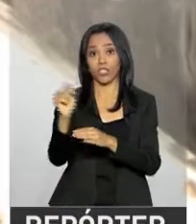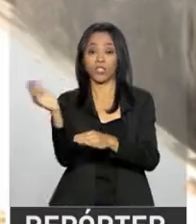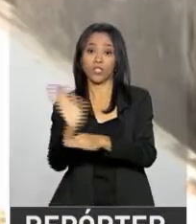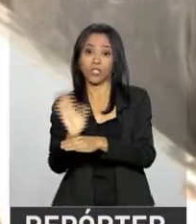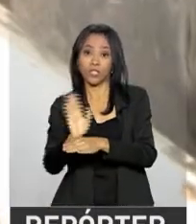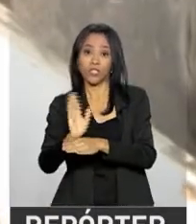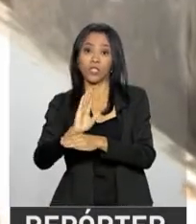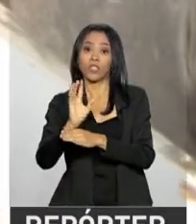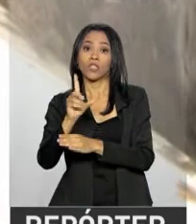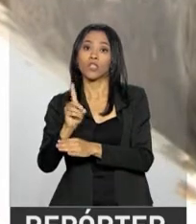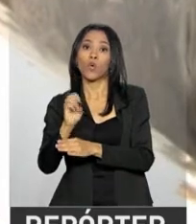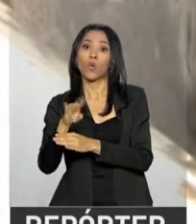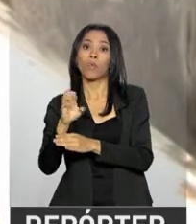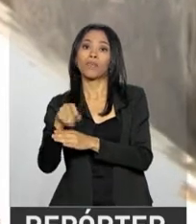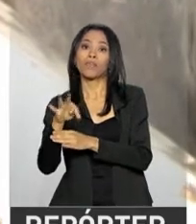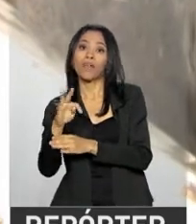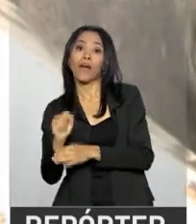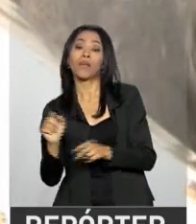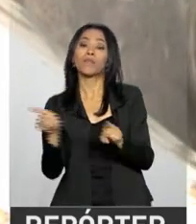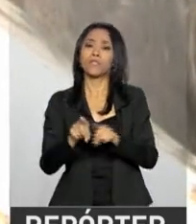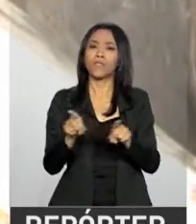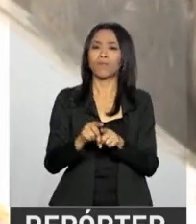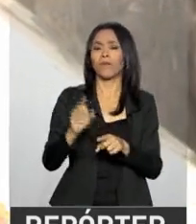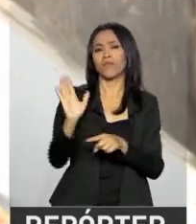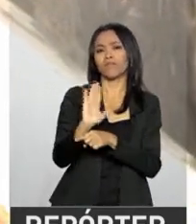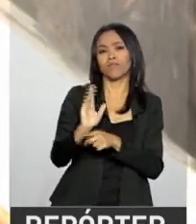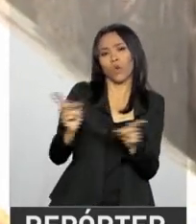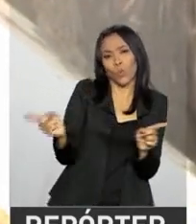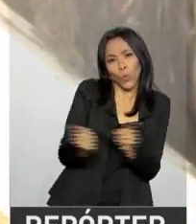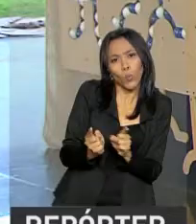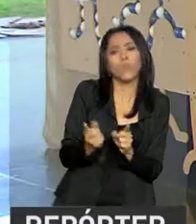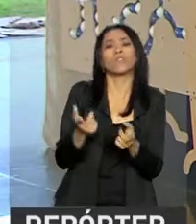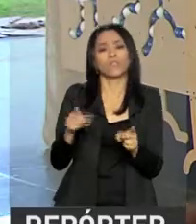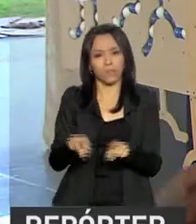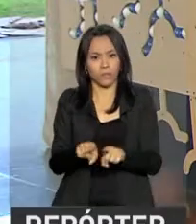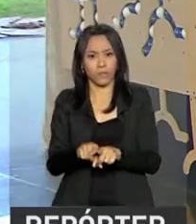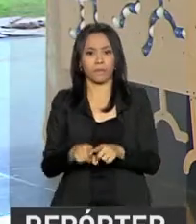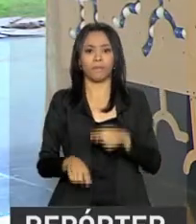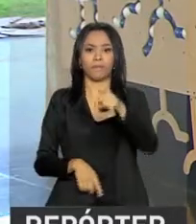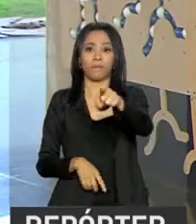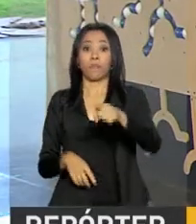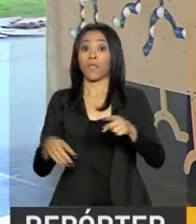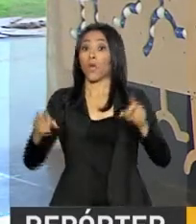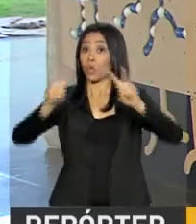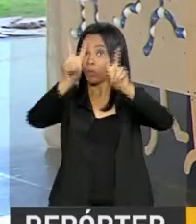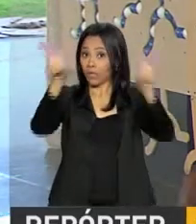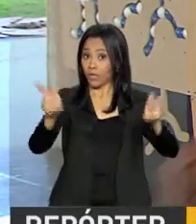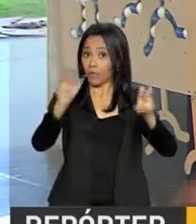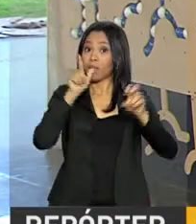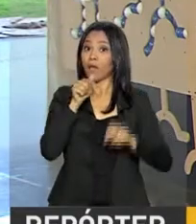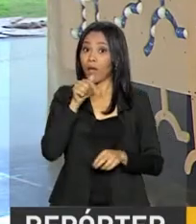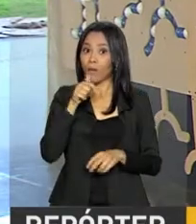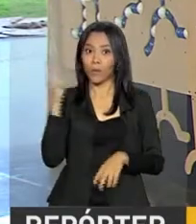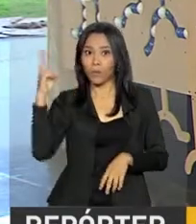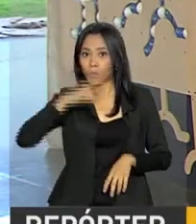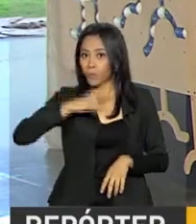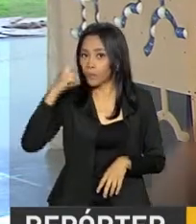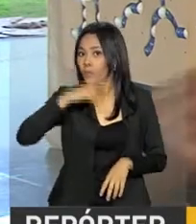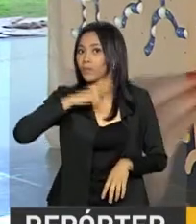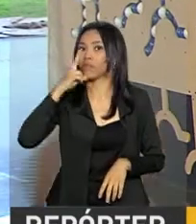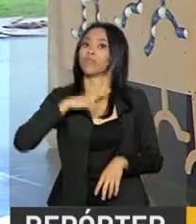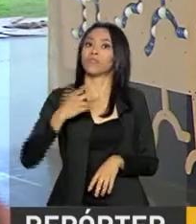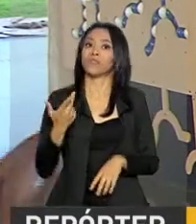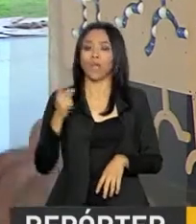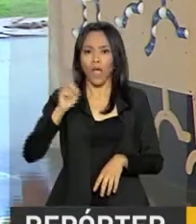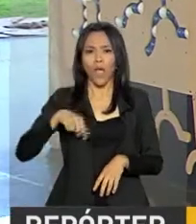entre longas médias e curtas-metragens demandada é um tema emergente é um tema que sensibiliza ele